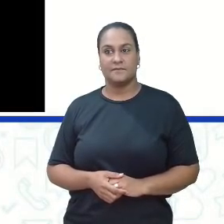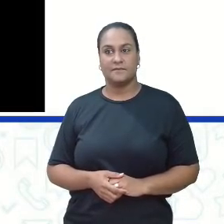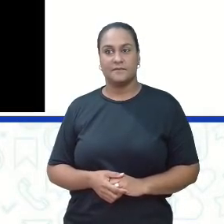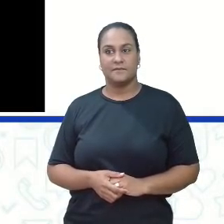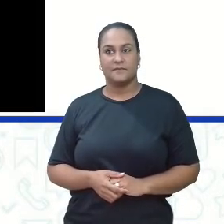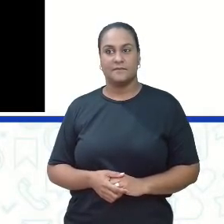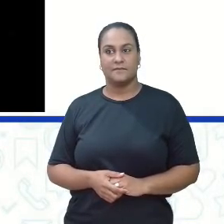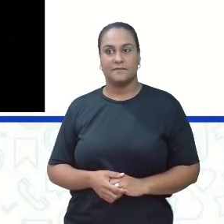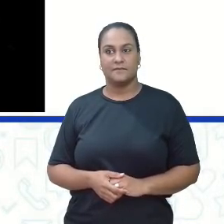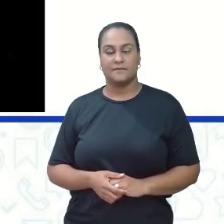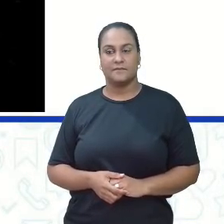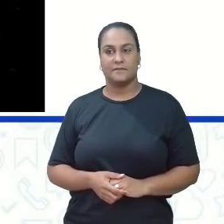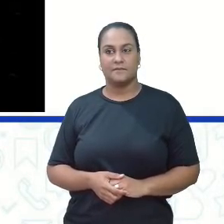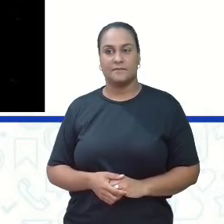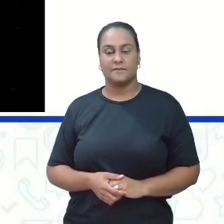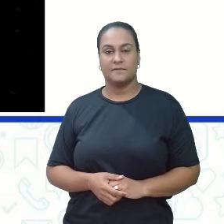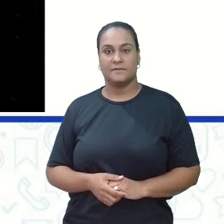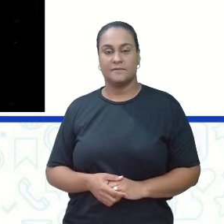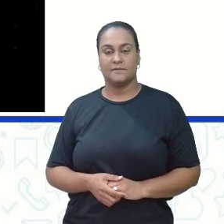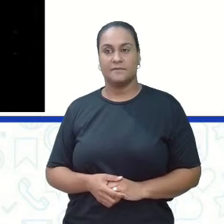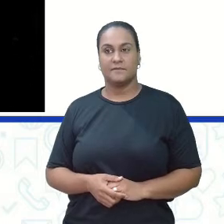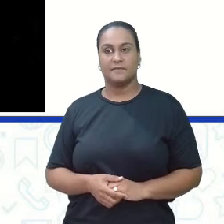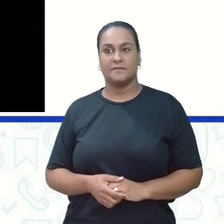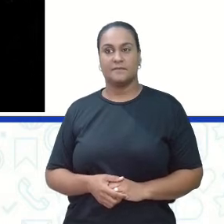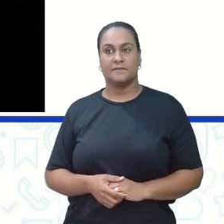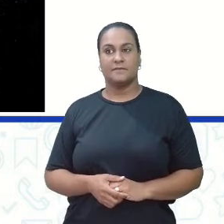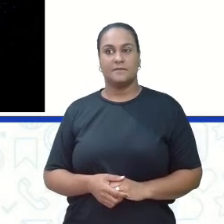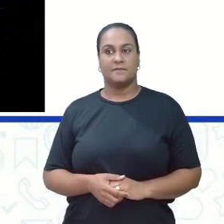Vamos ver esse.